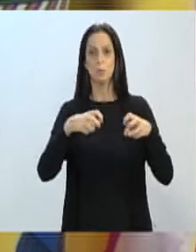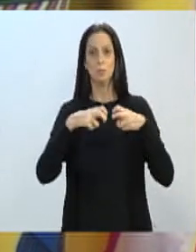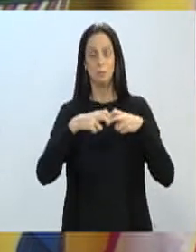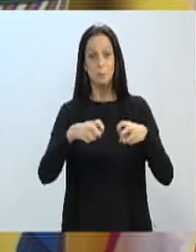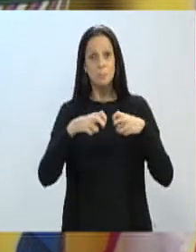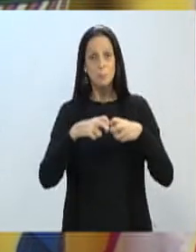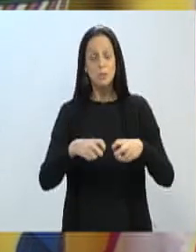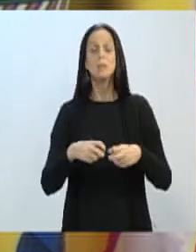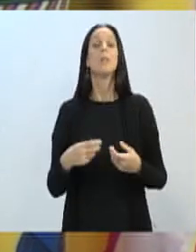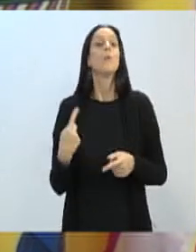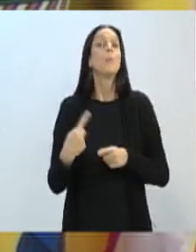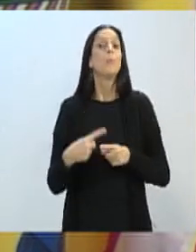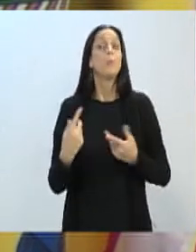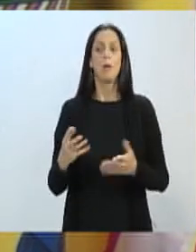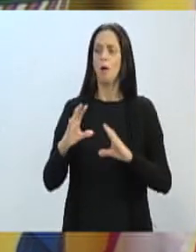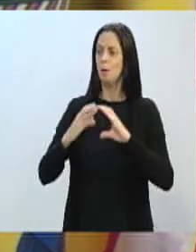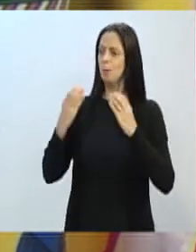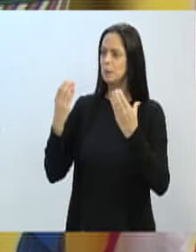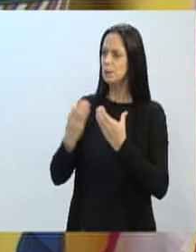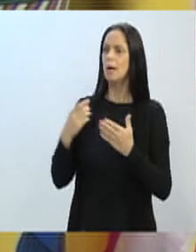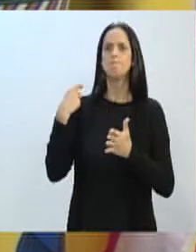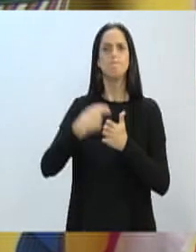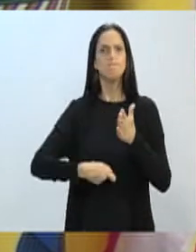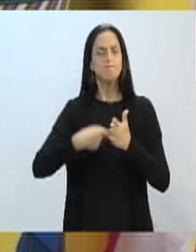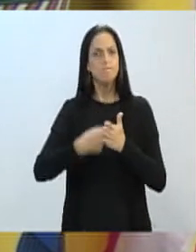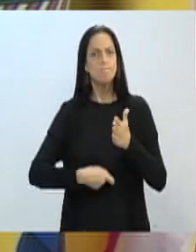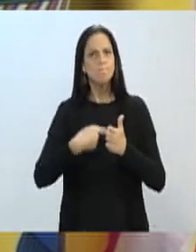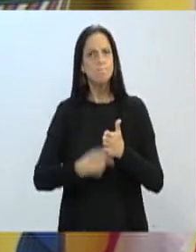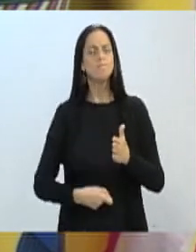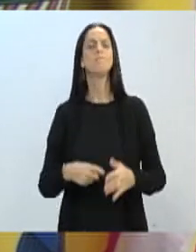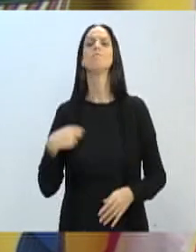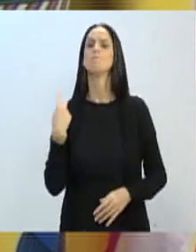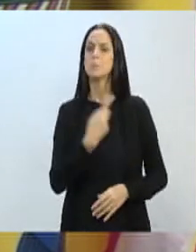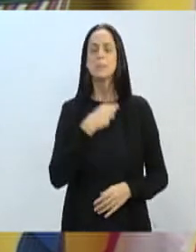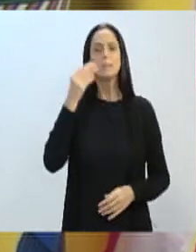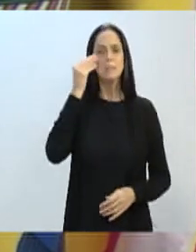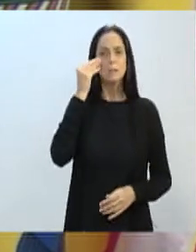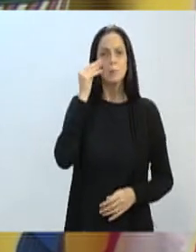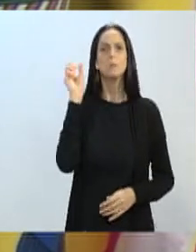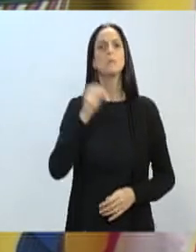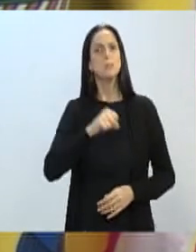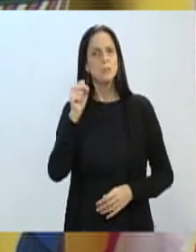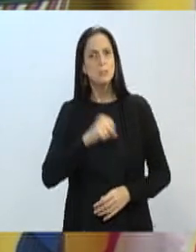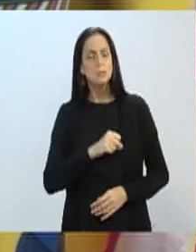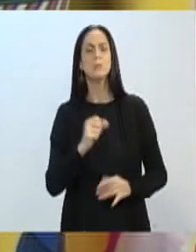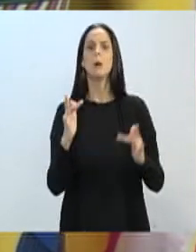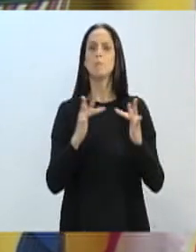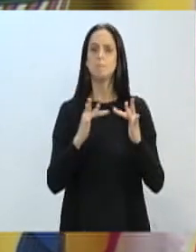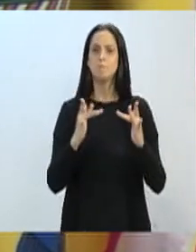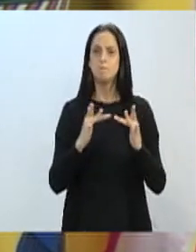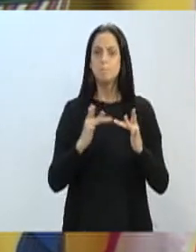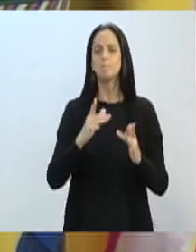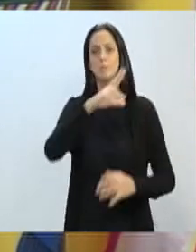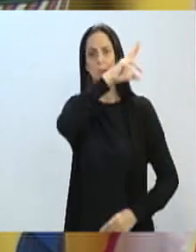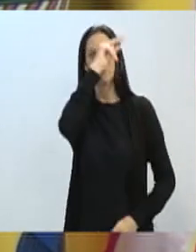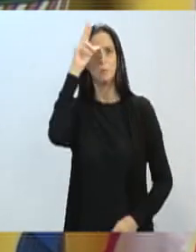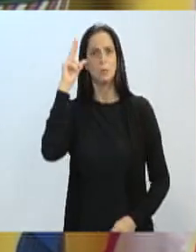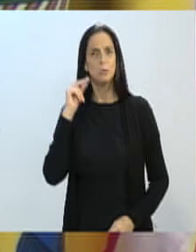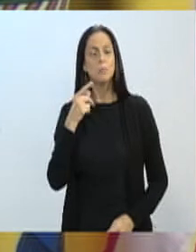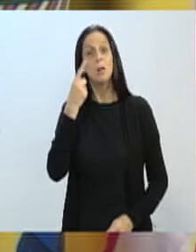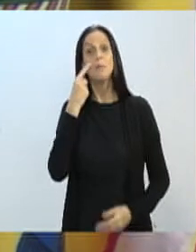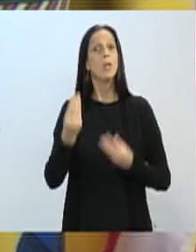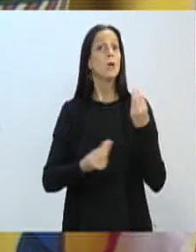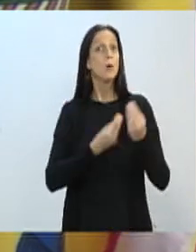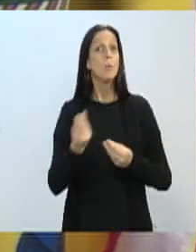abaixo-assinado a reivindicação da comunidade que não chega e nós estamos tentando sim fazer um contato com o poder executivo para ver a